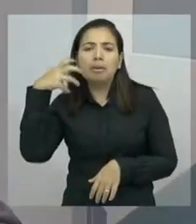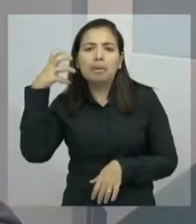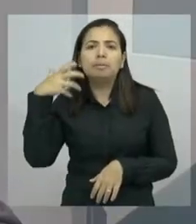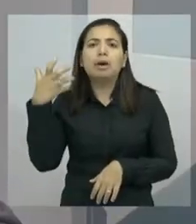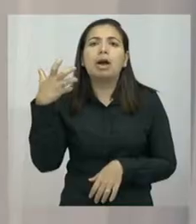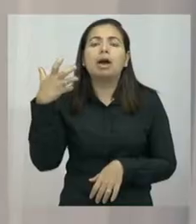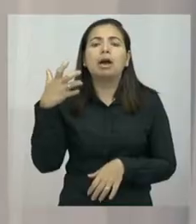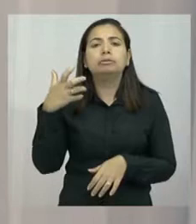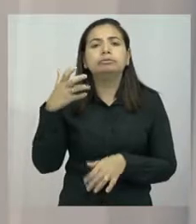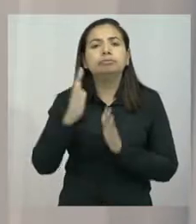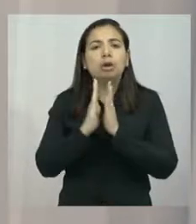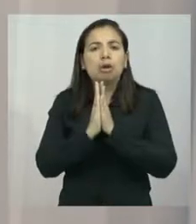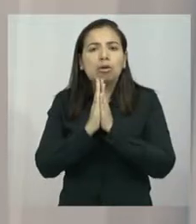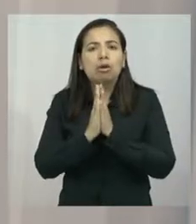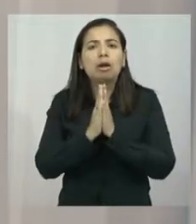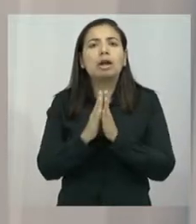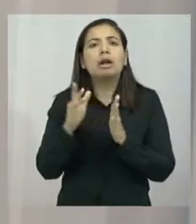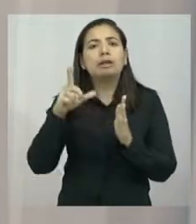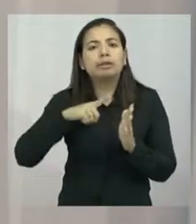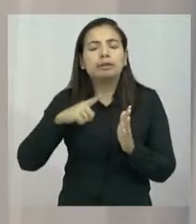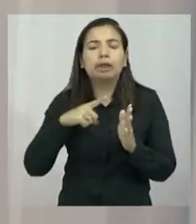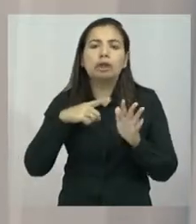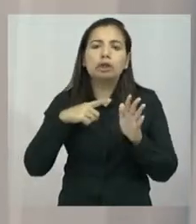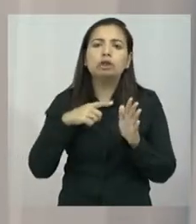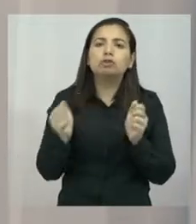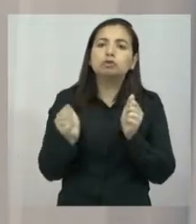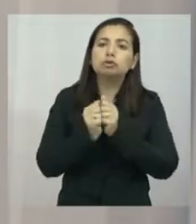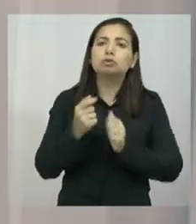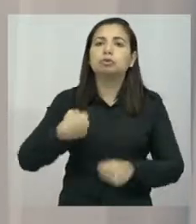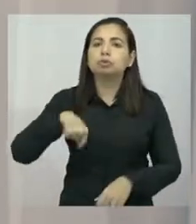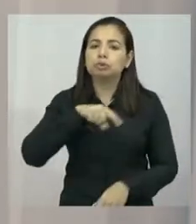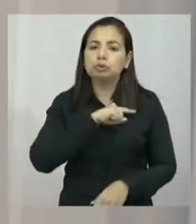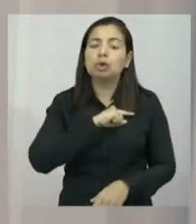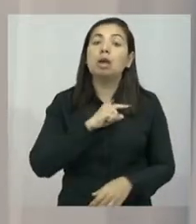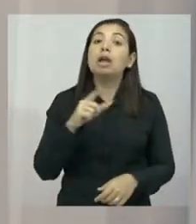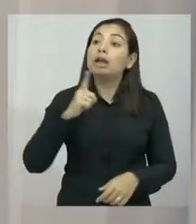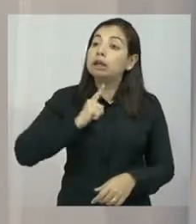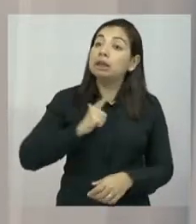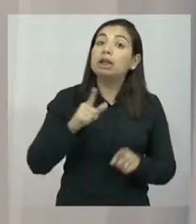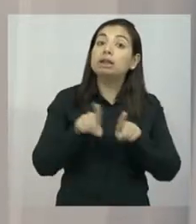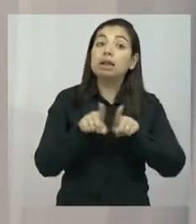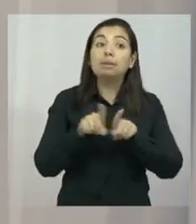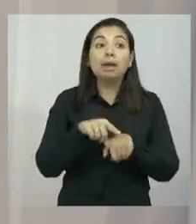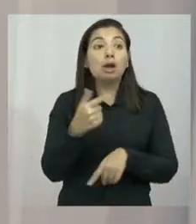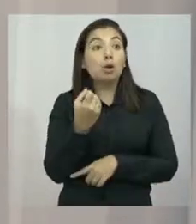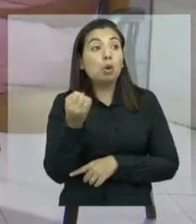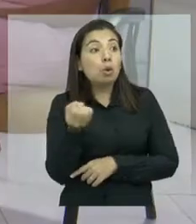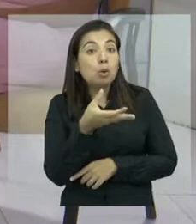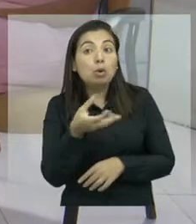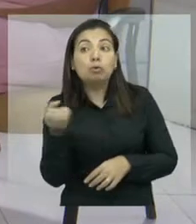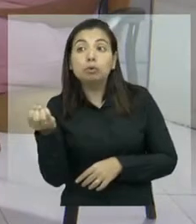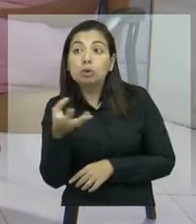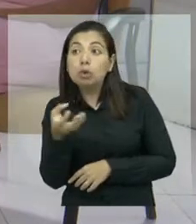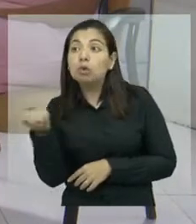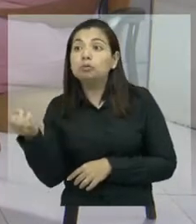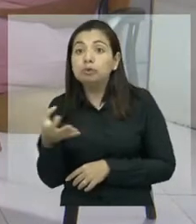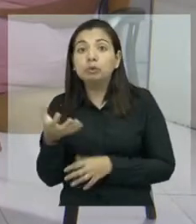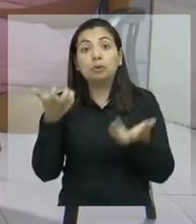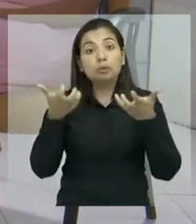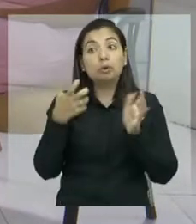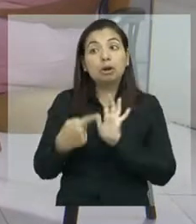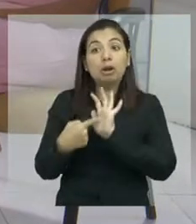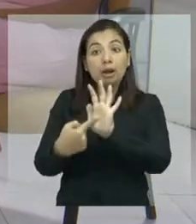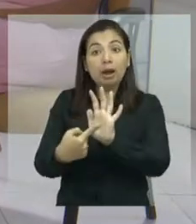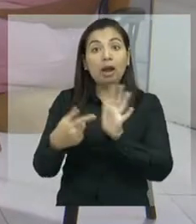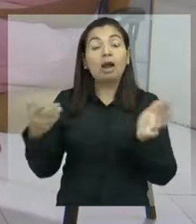ali juntamente conosco, além da revelação, né, de novos talentos. Certo. E esses novos talentos,